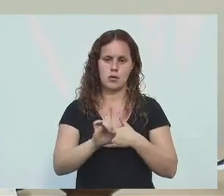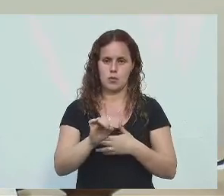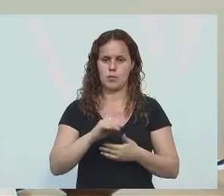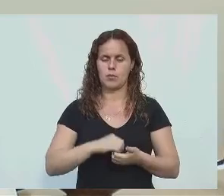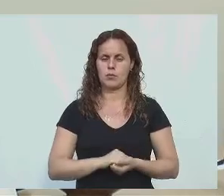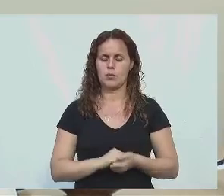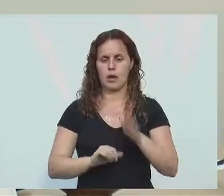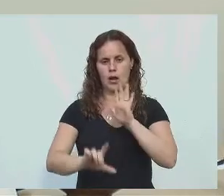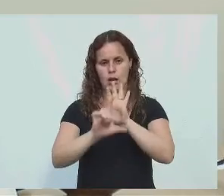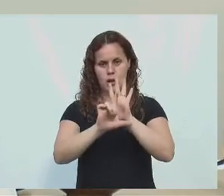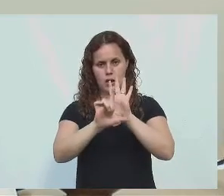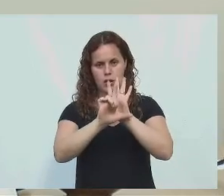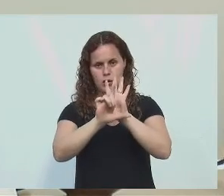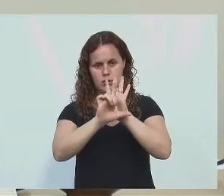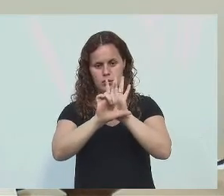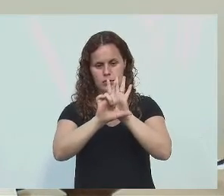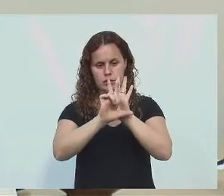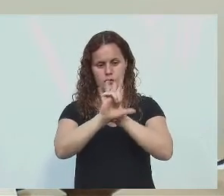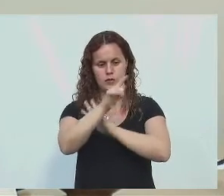dessa legislação